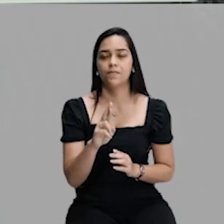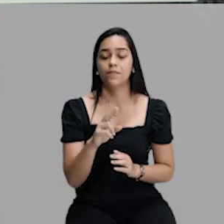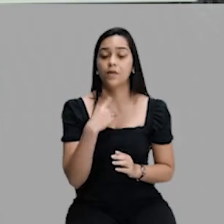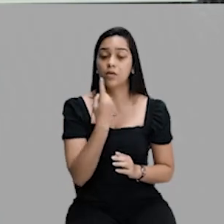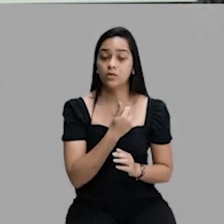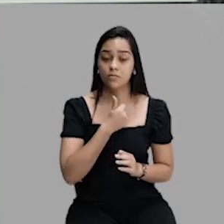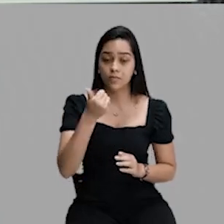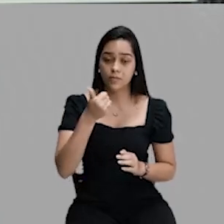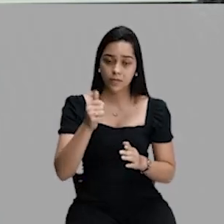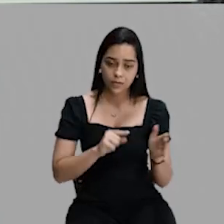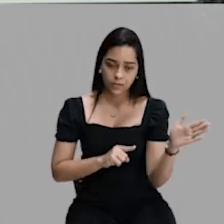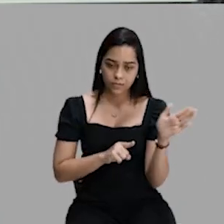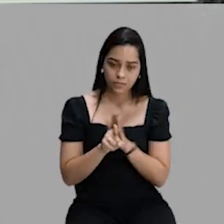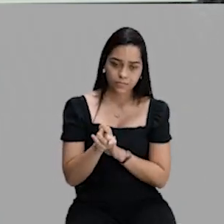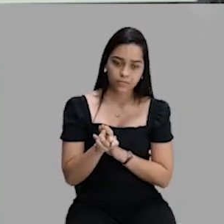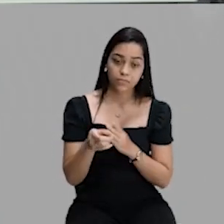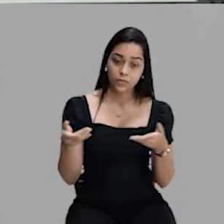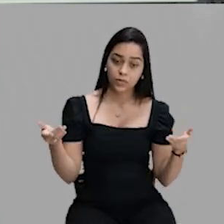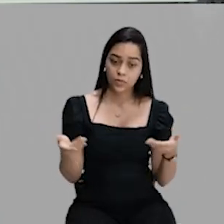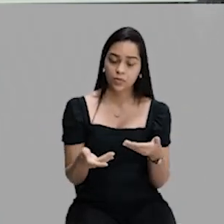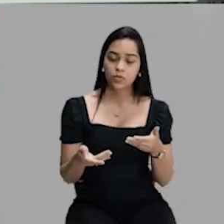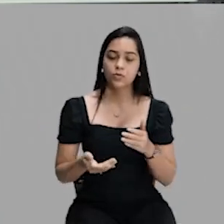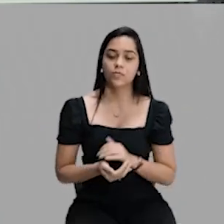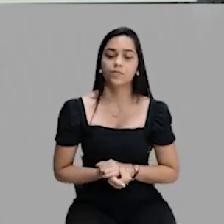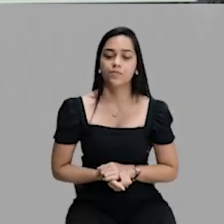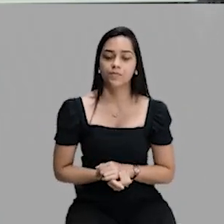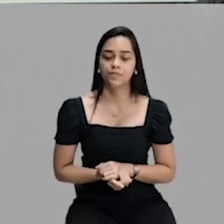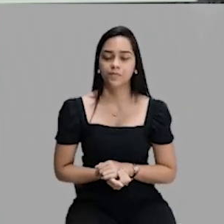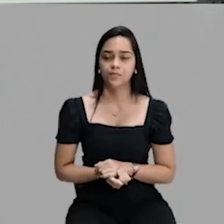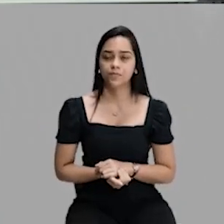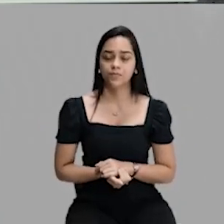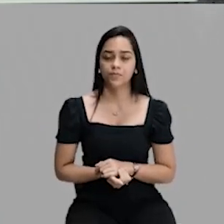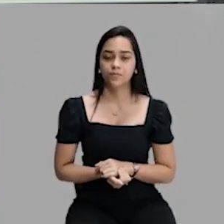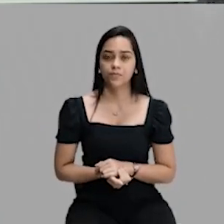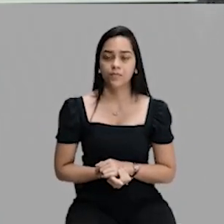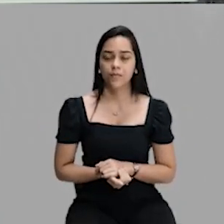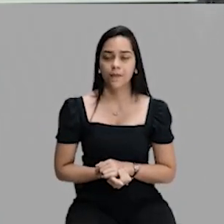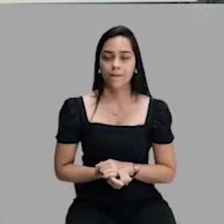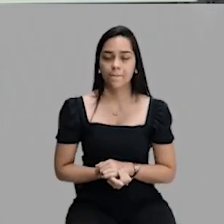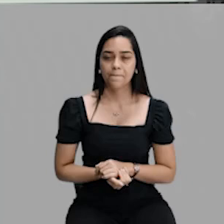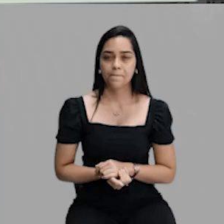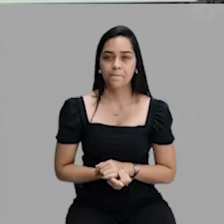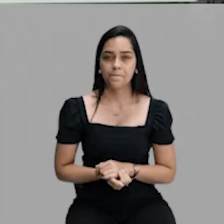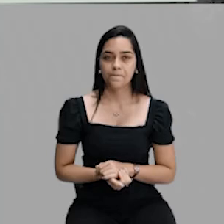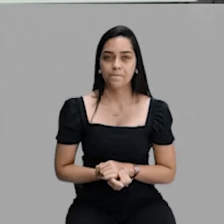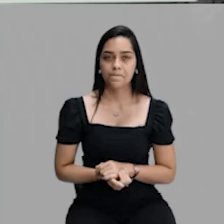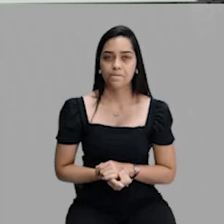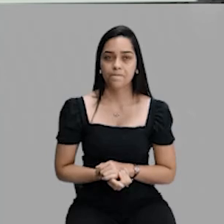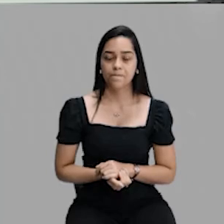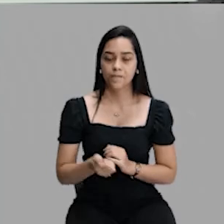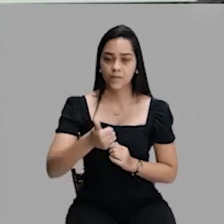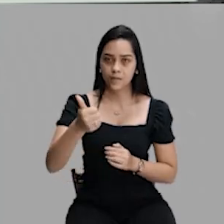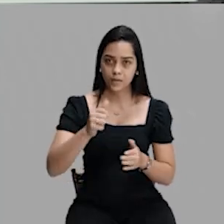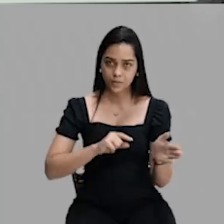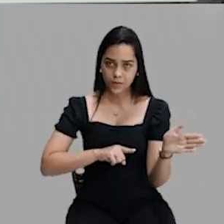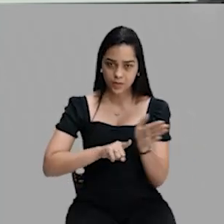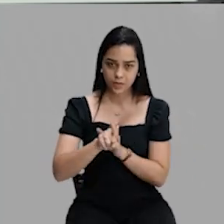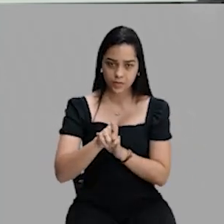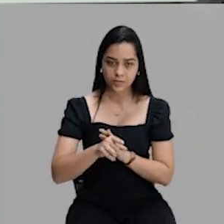a nossa primeira questão de hoje. Primeiro probleminha aí de hoje. Certo? Então, primeira